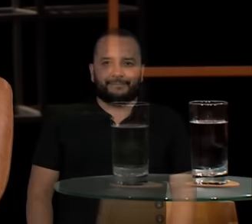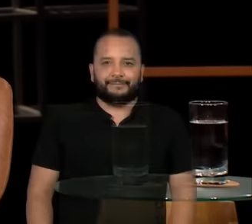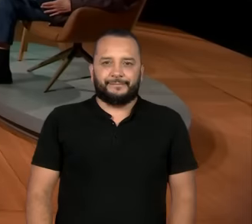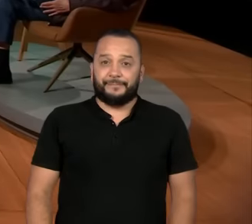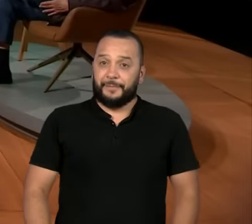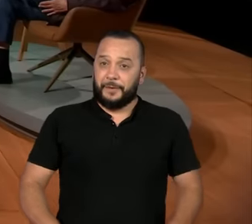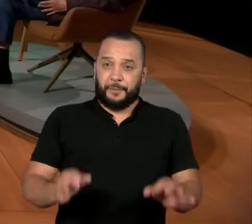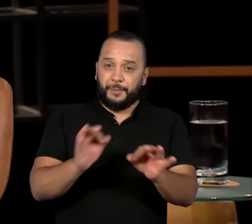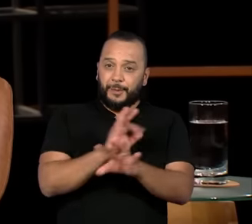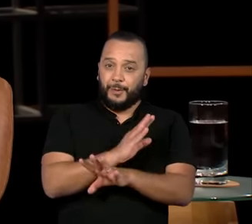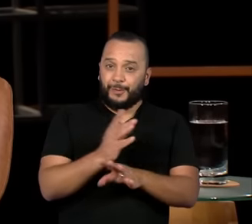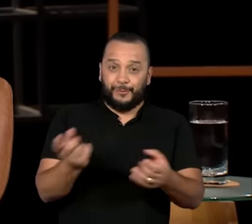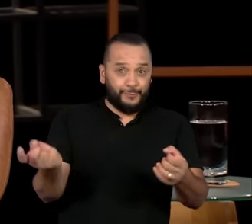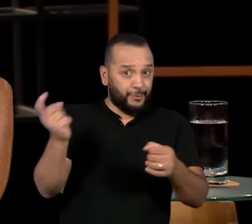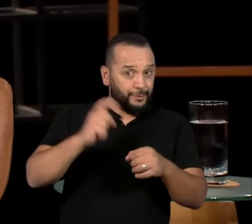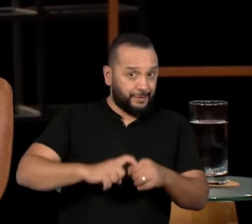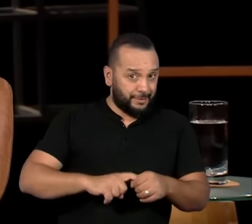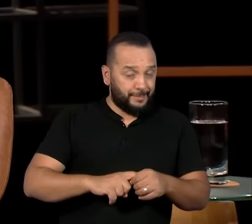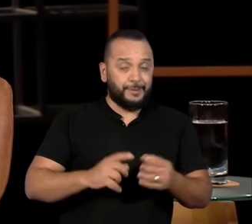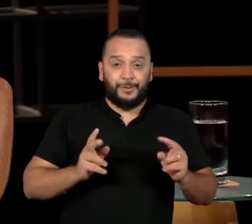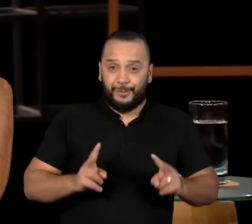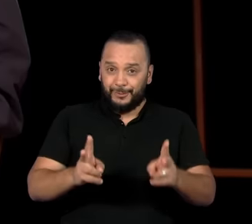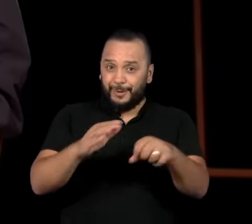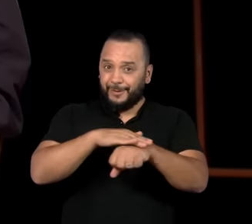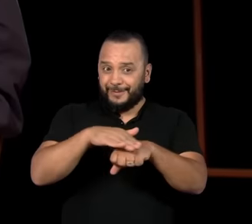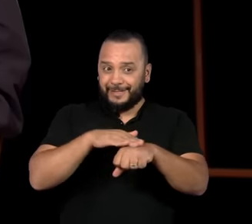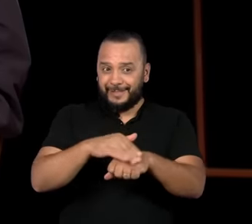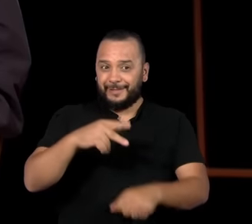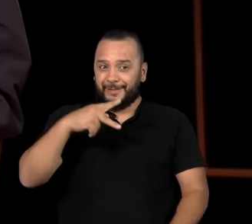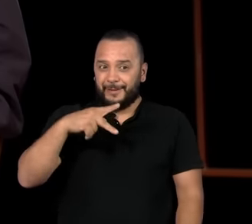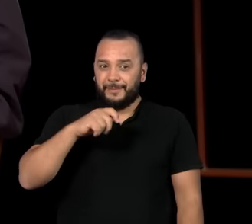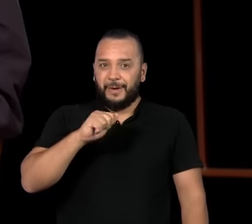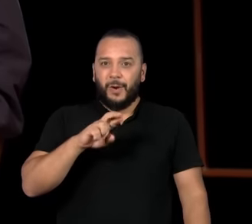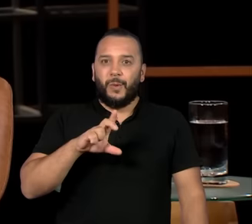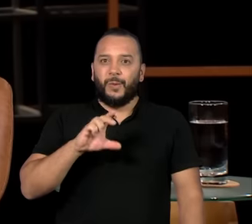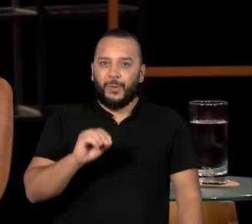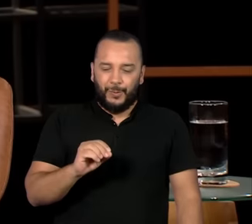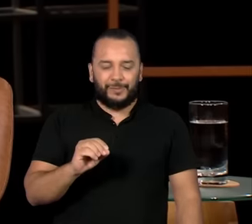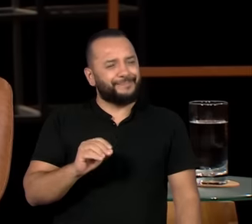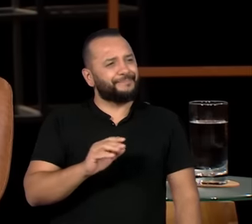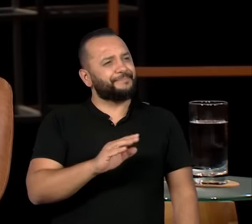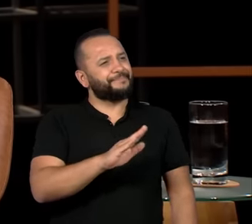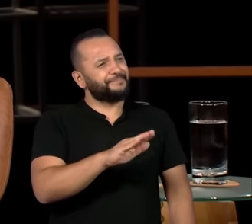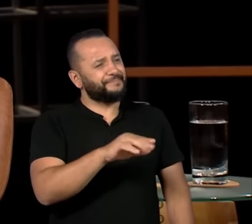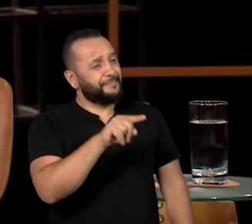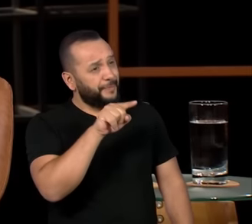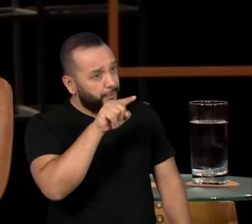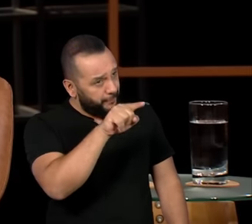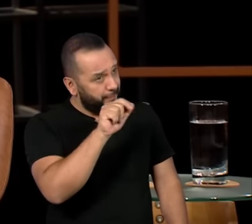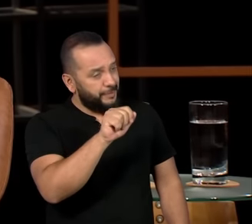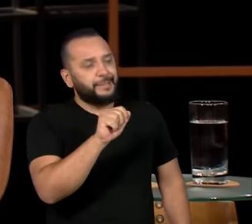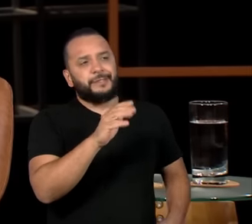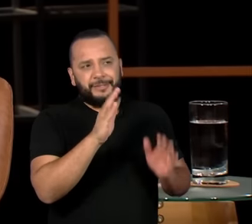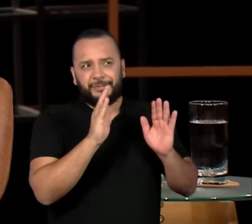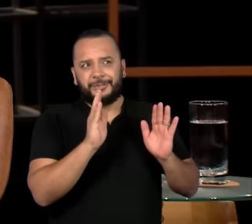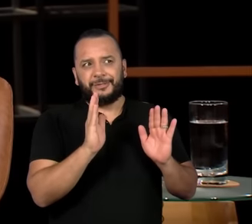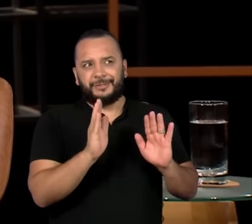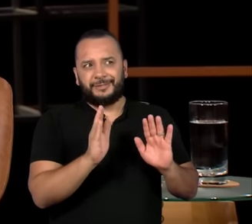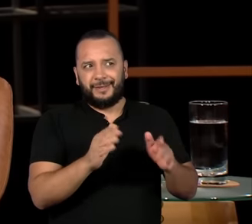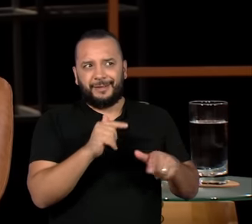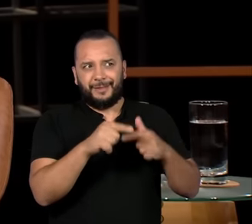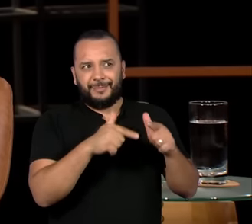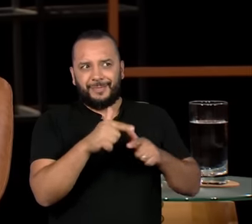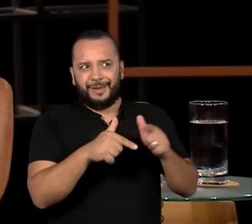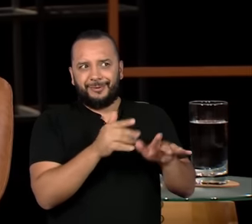Pronto, voltamos. Vamos continuar conversando com o Paulo Figueiredo. Paulo, dentre as suas tantas